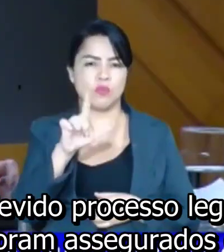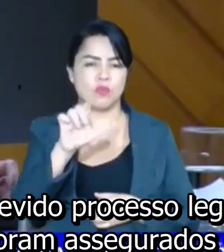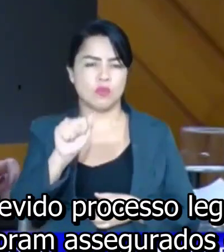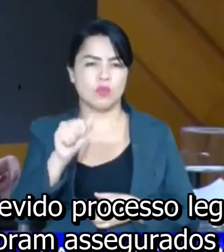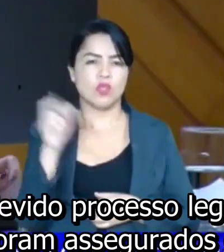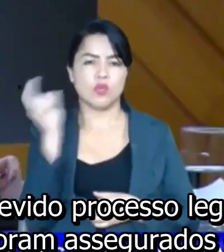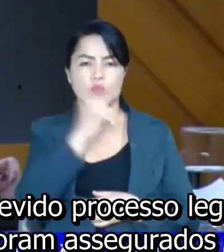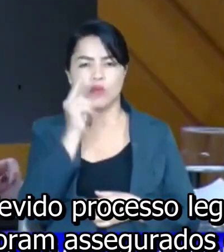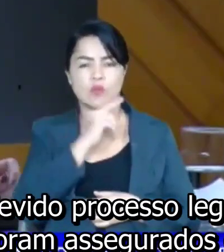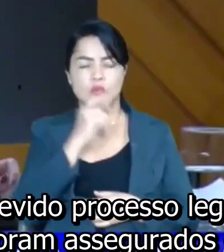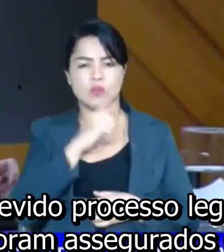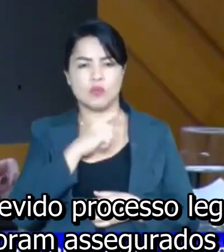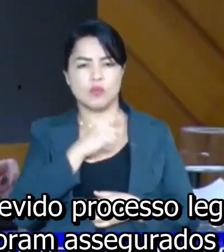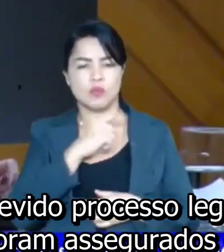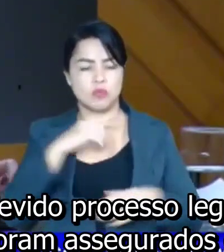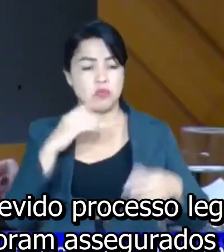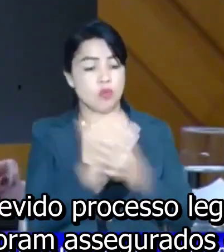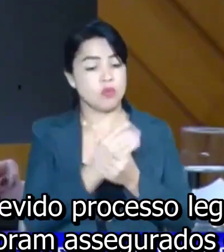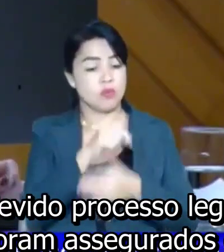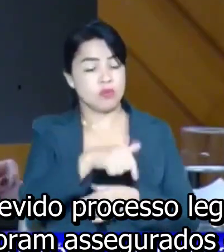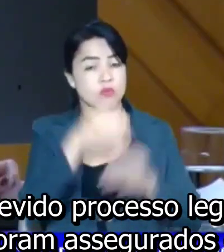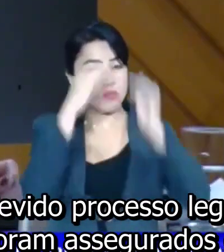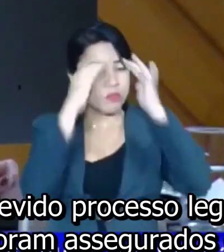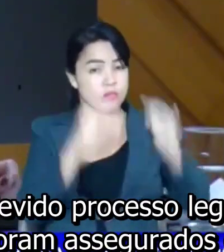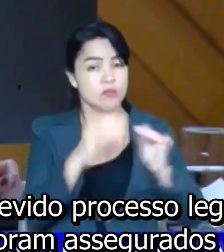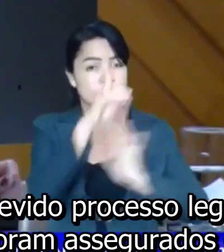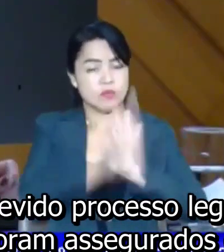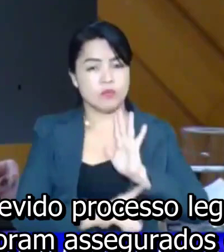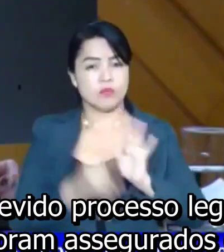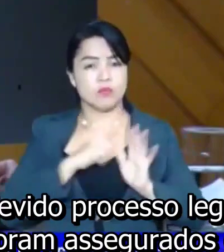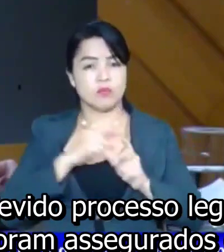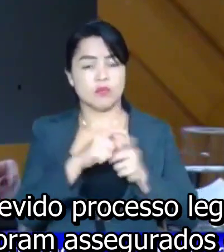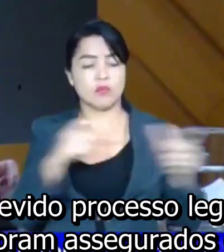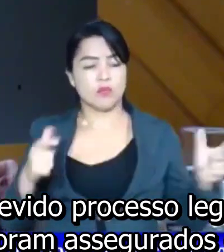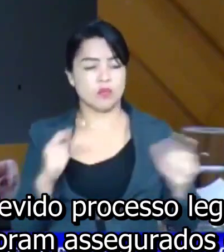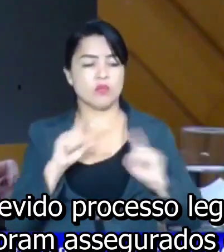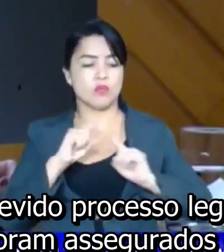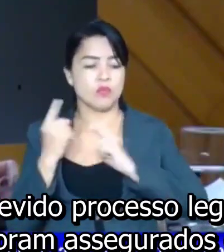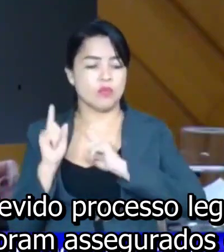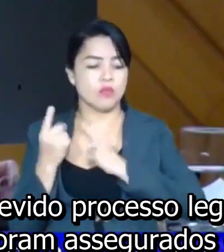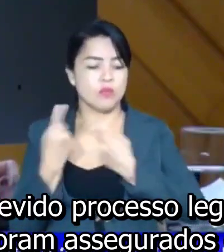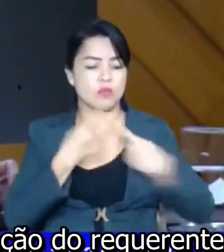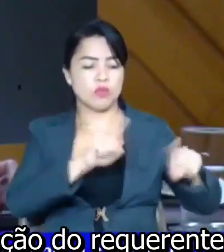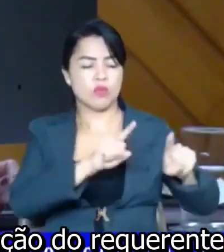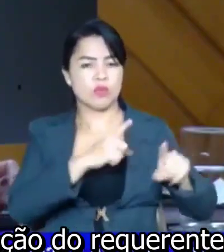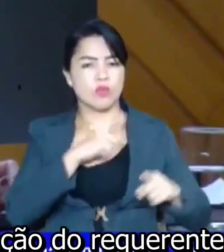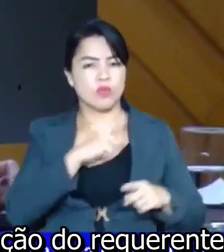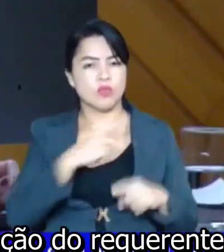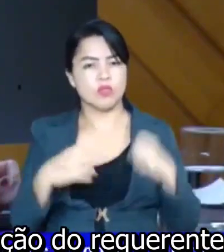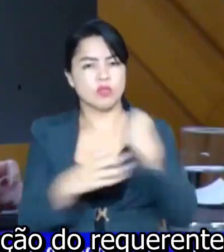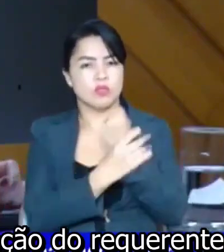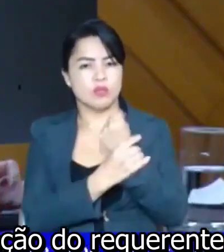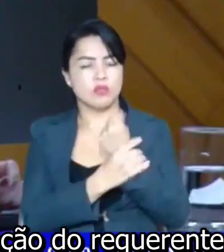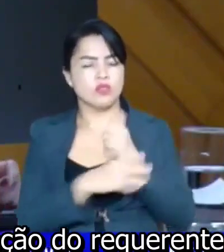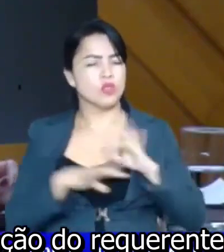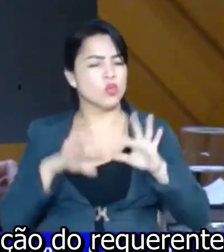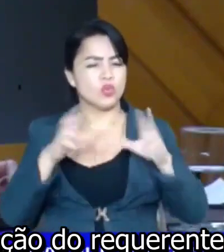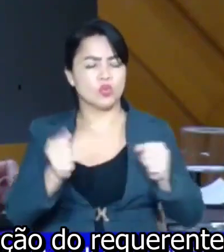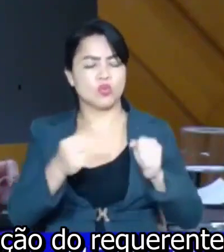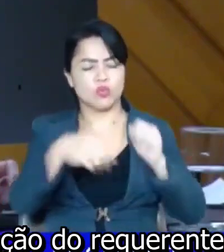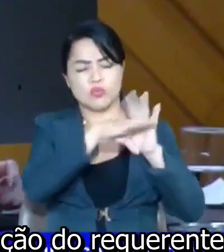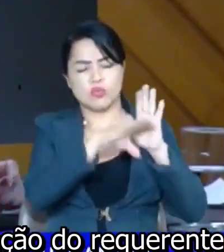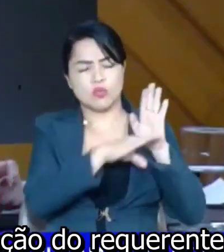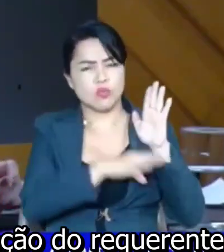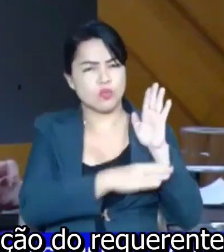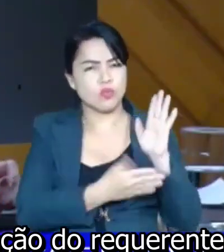posto que o devido processo legal foi obedecido e os direitos à ampla defesa e ao contraditório foram assegurados em todo o trâmite da representação